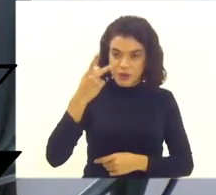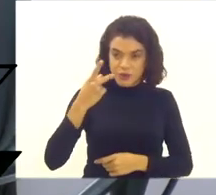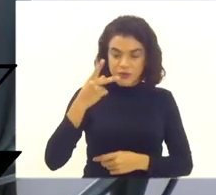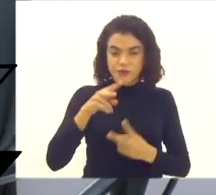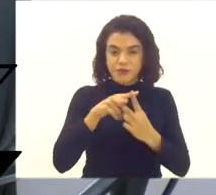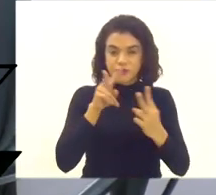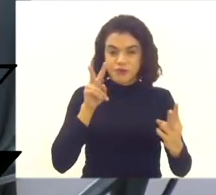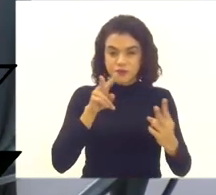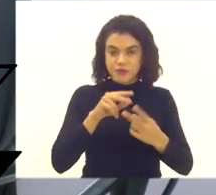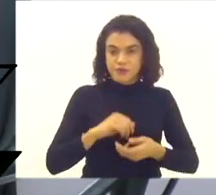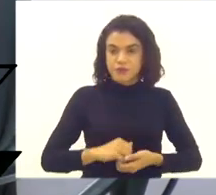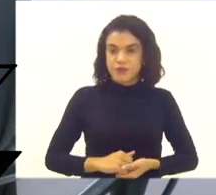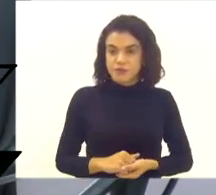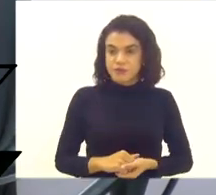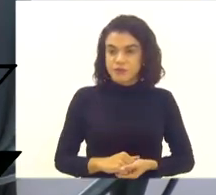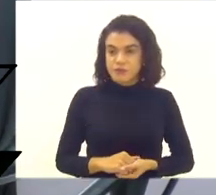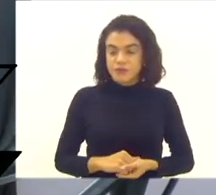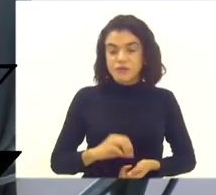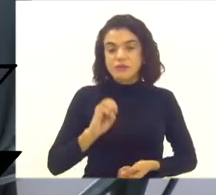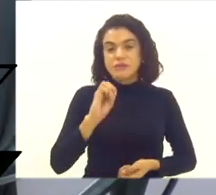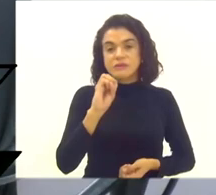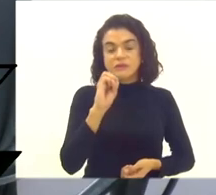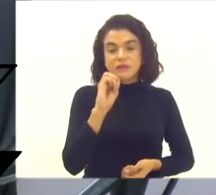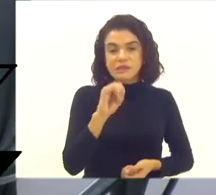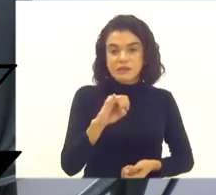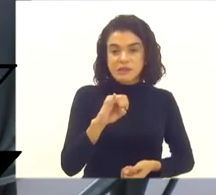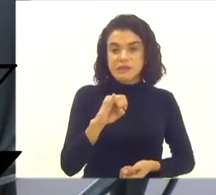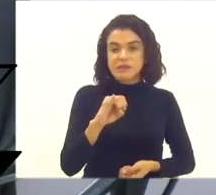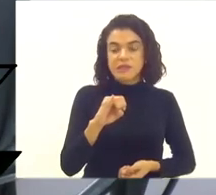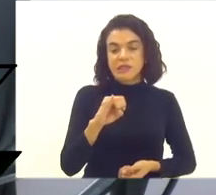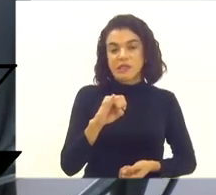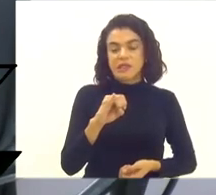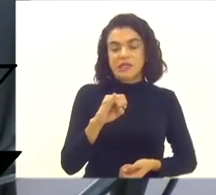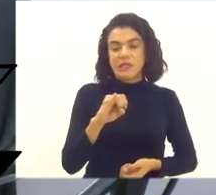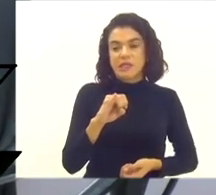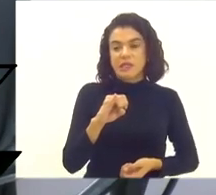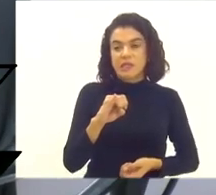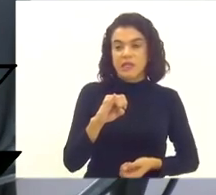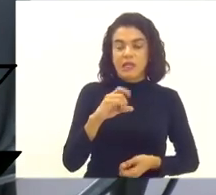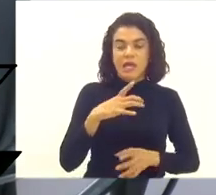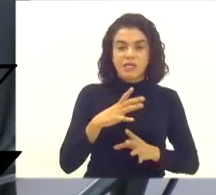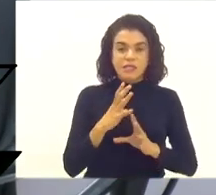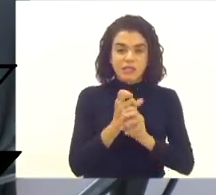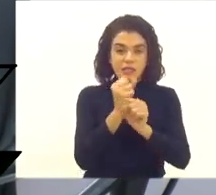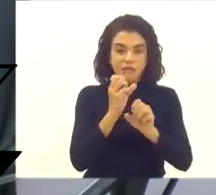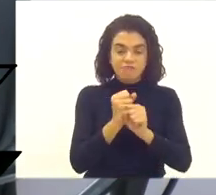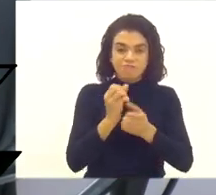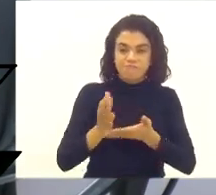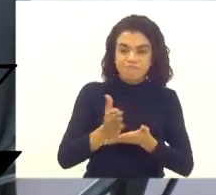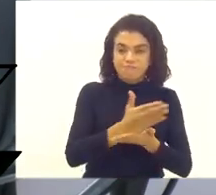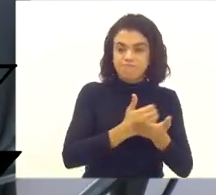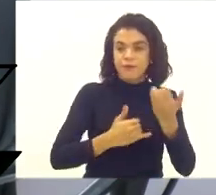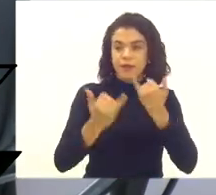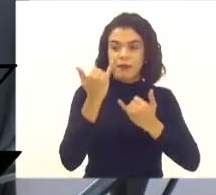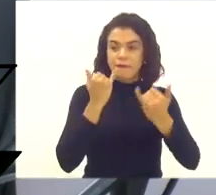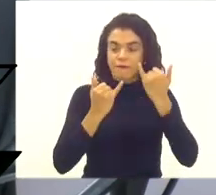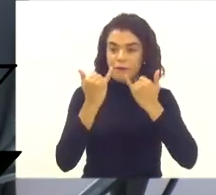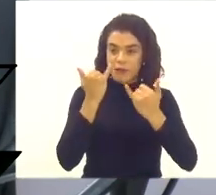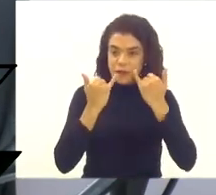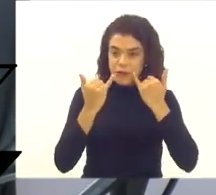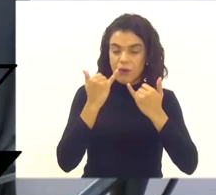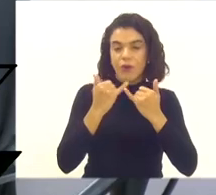cibernético né se esse dado é de procurar